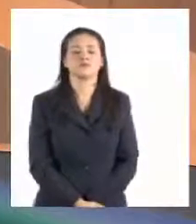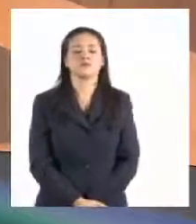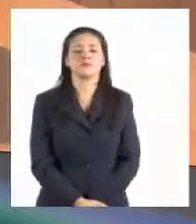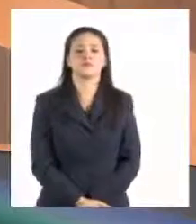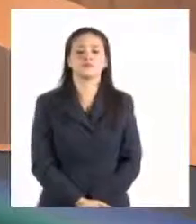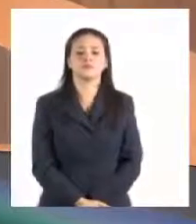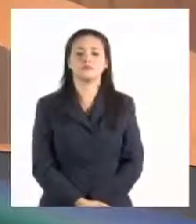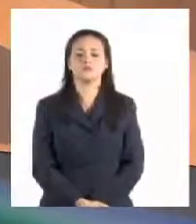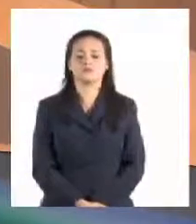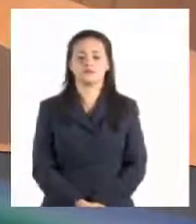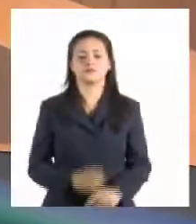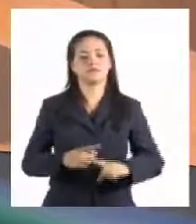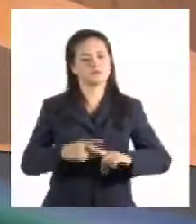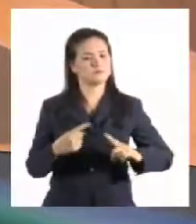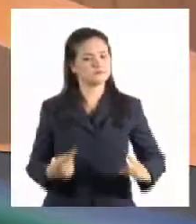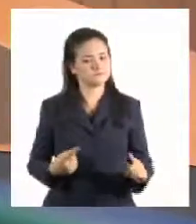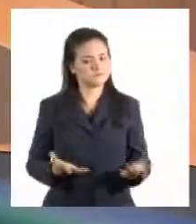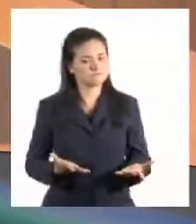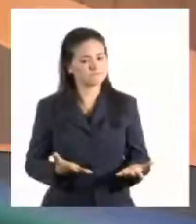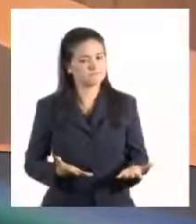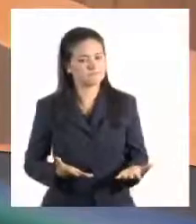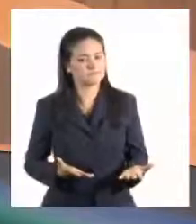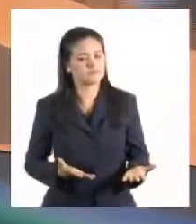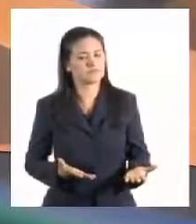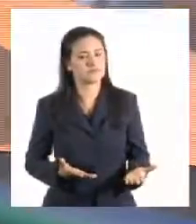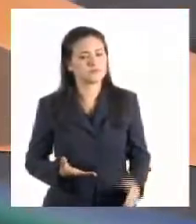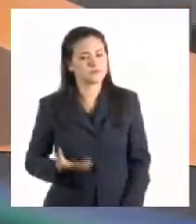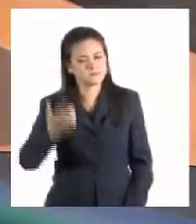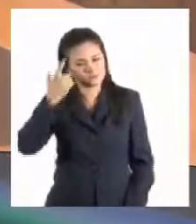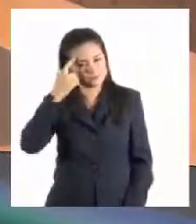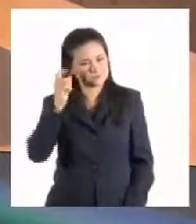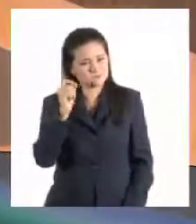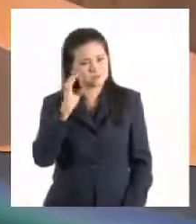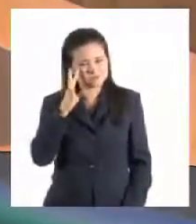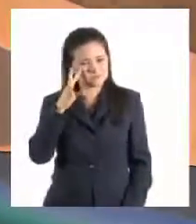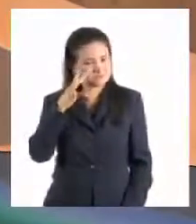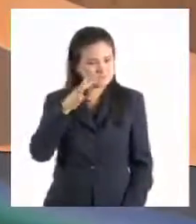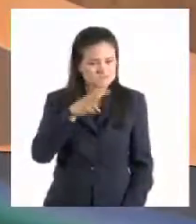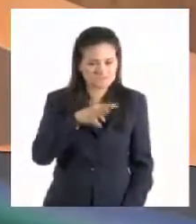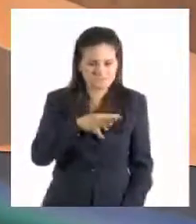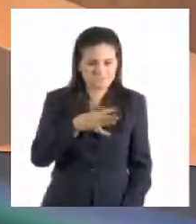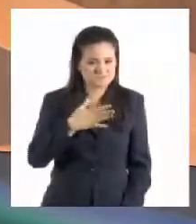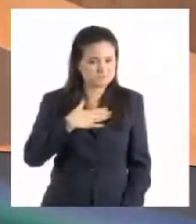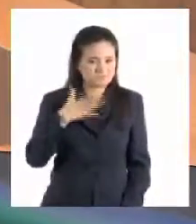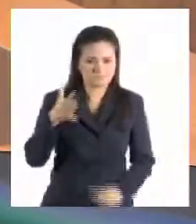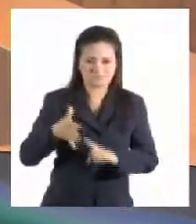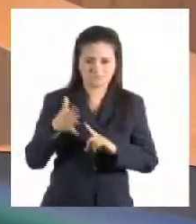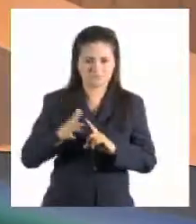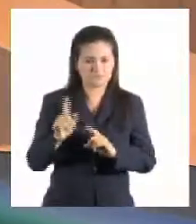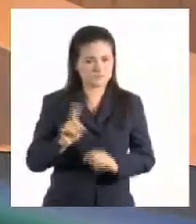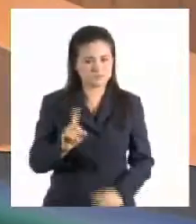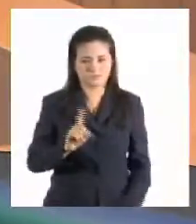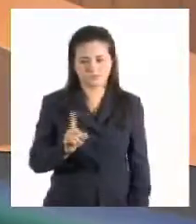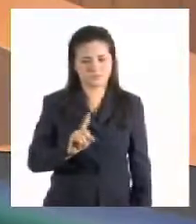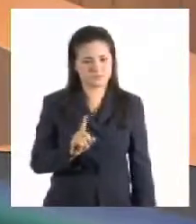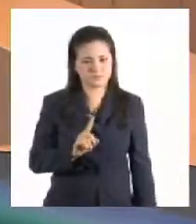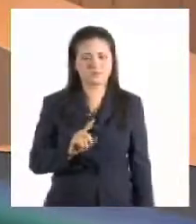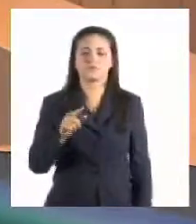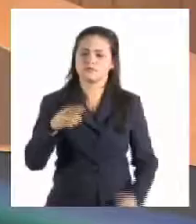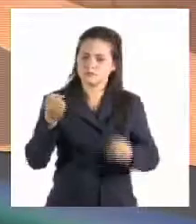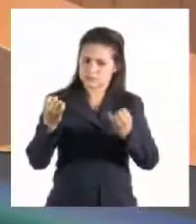eu acredito que ele não prestou atenção no meu pronunciamento ontem. Ficou bem claro para quem estava aqui ouvindo a